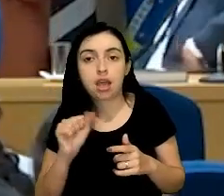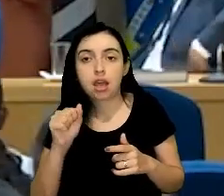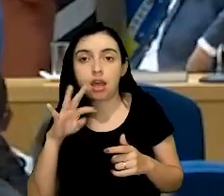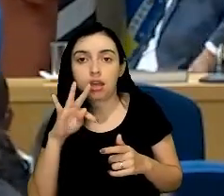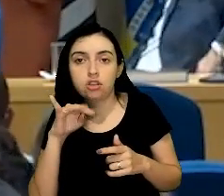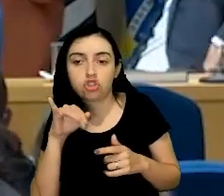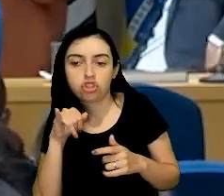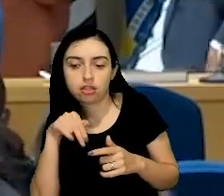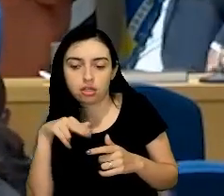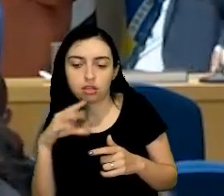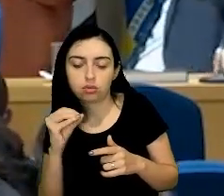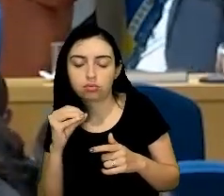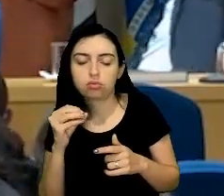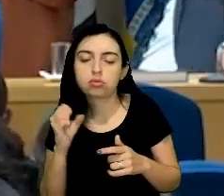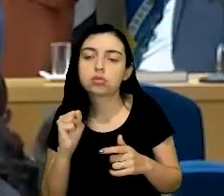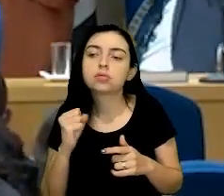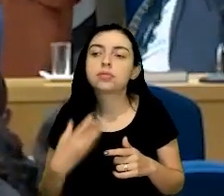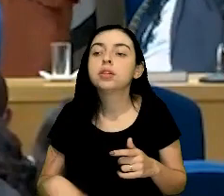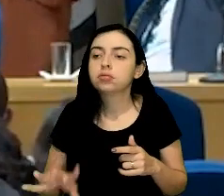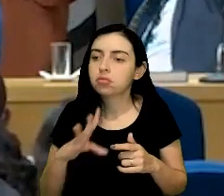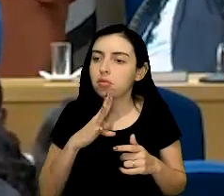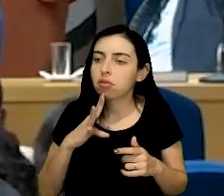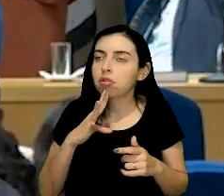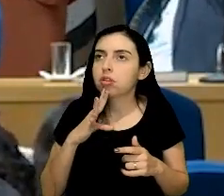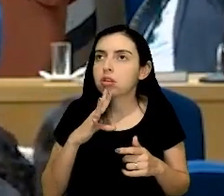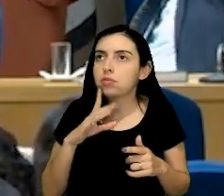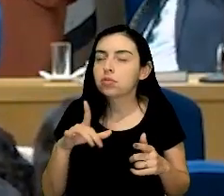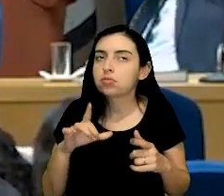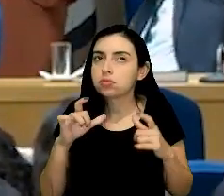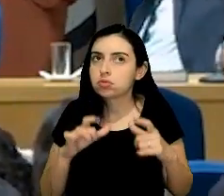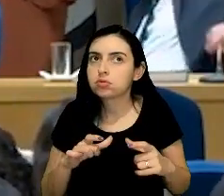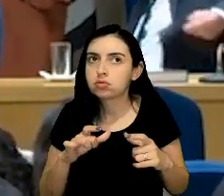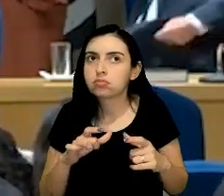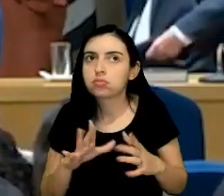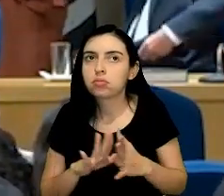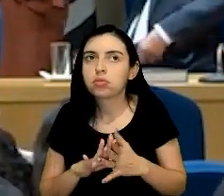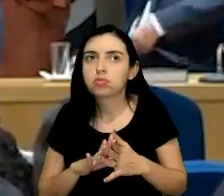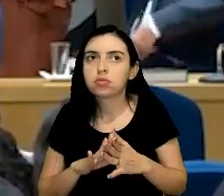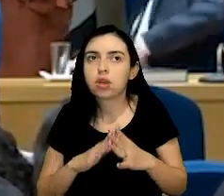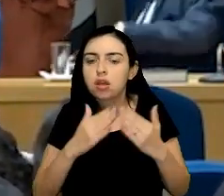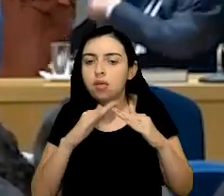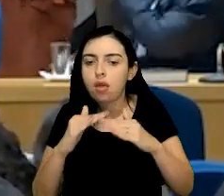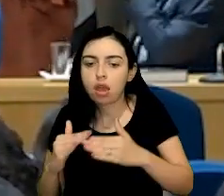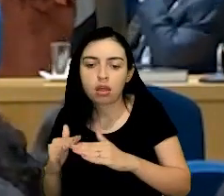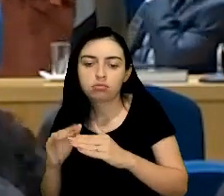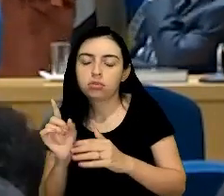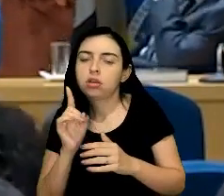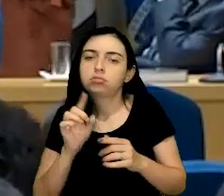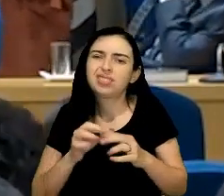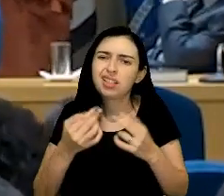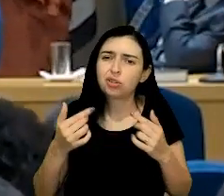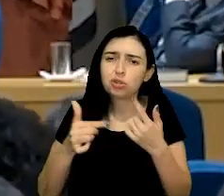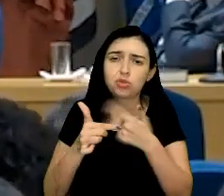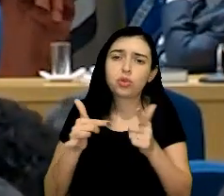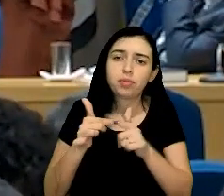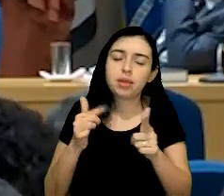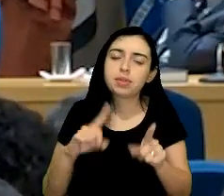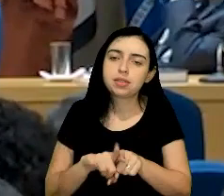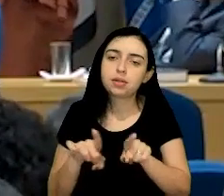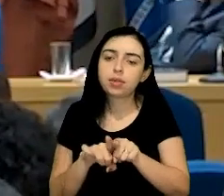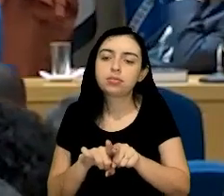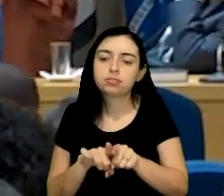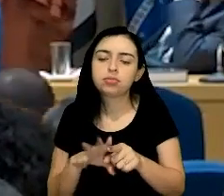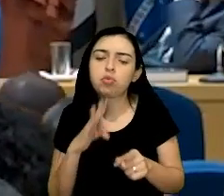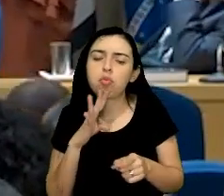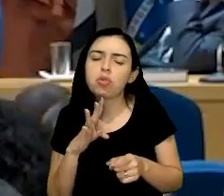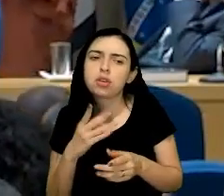de Refugiado reconhecido, então não tem a ver só com o terremoto, tem outras questões. Então, esses são os reconhecidos. Então, olhem as